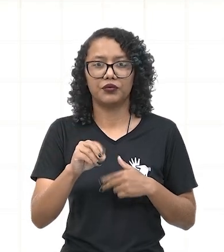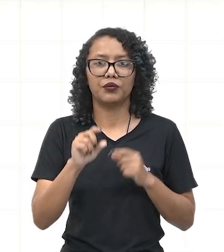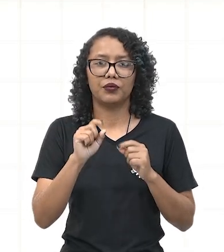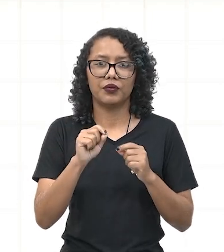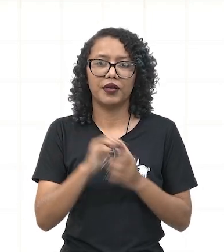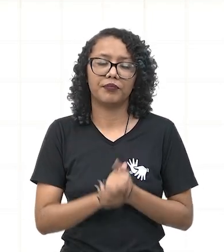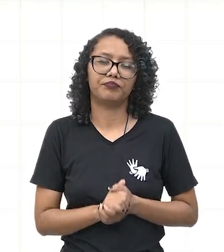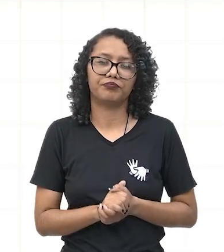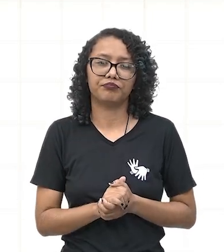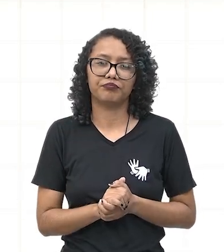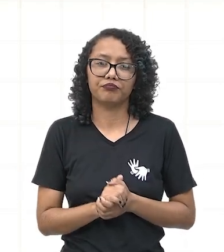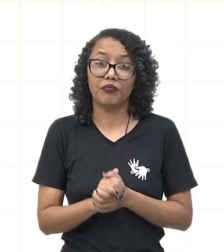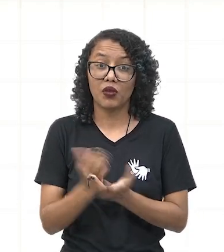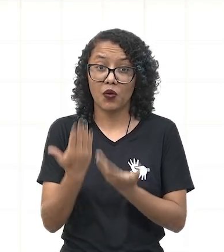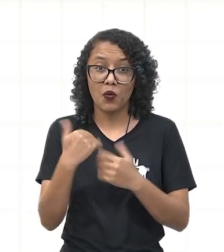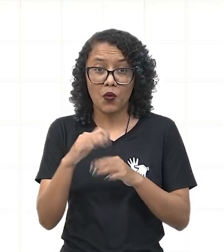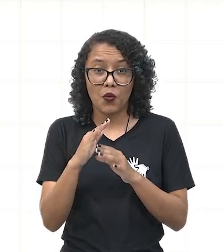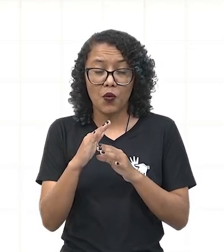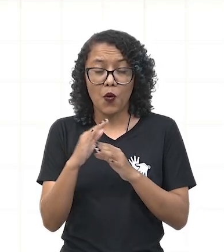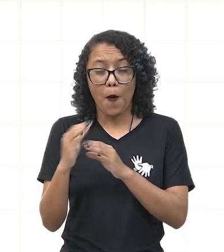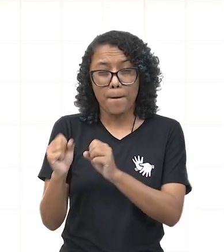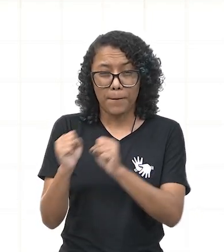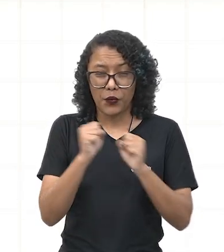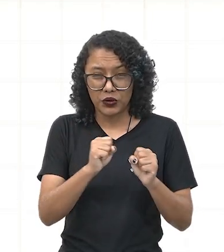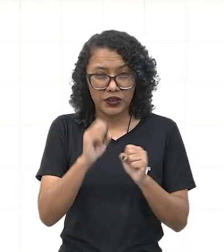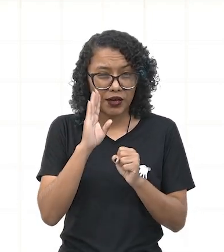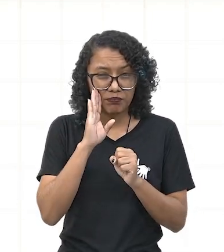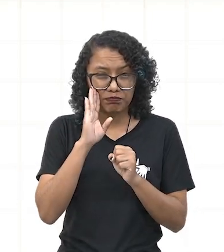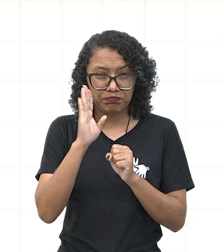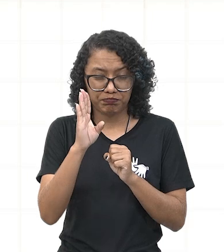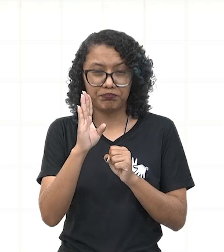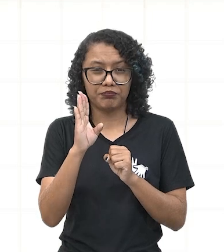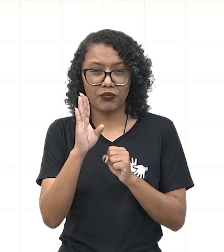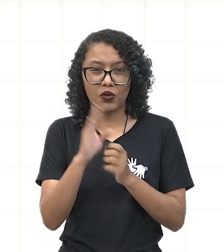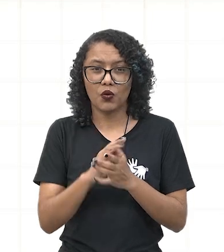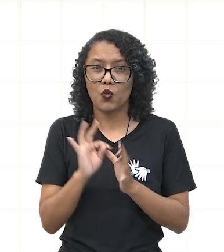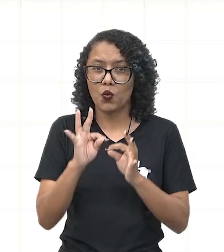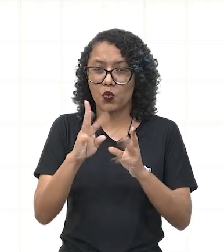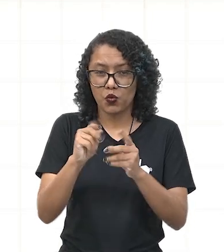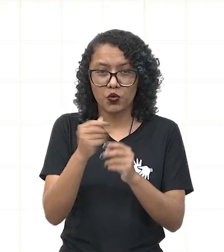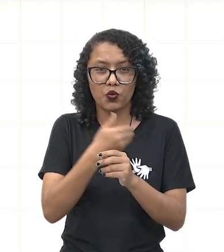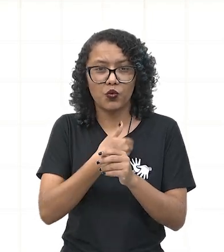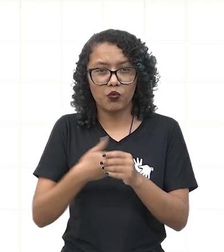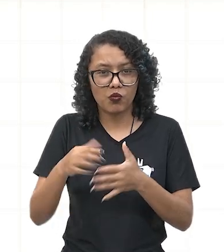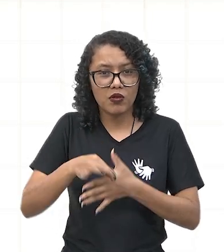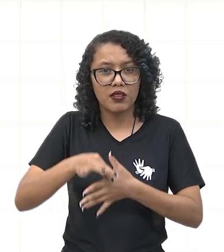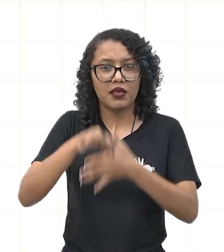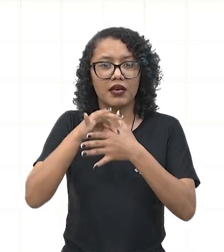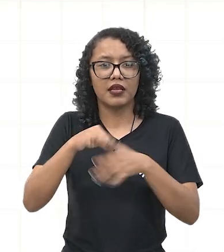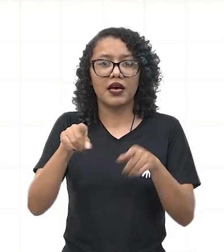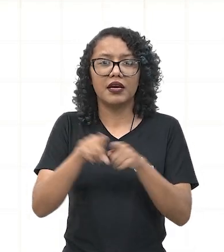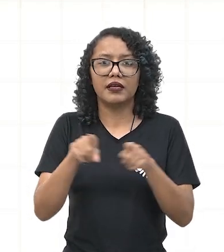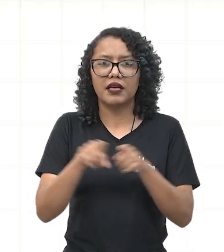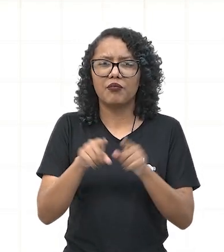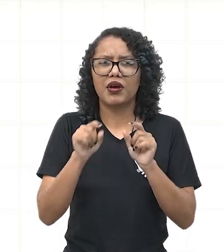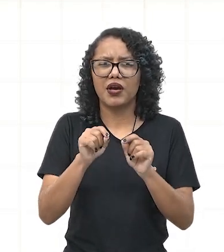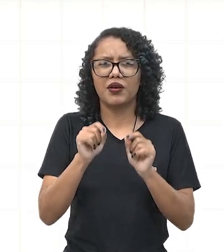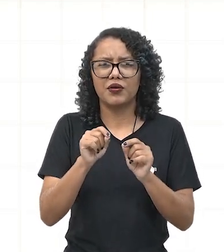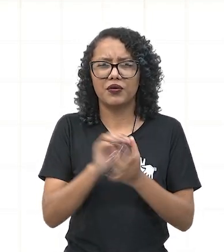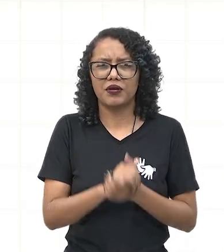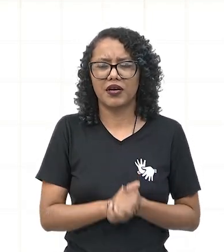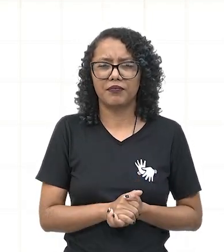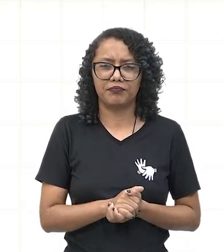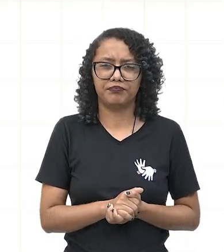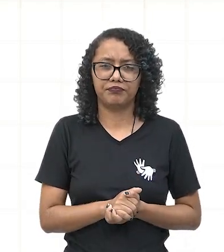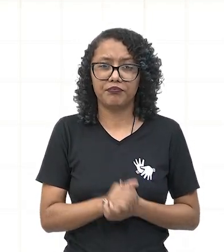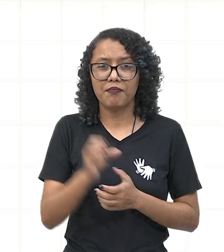política, questões políticas, descontentamento da Marinha. Lembrando que a Marinha é o nome atual do